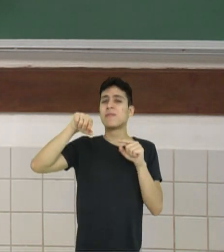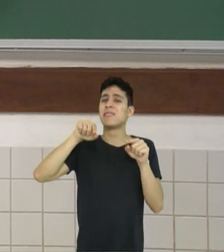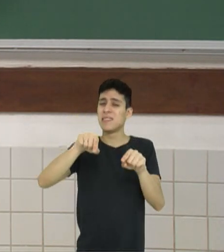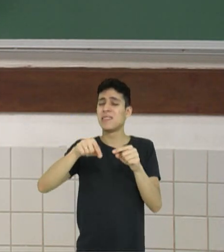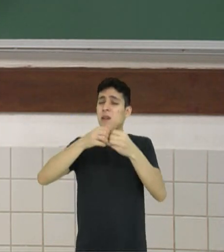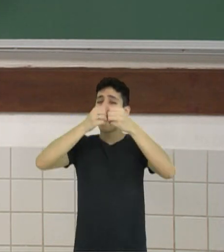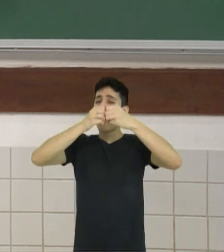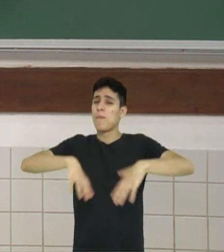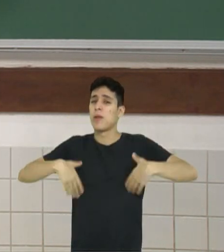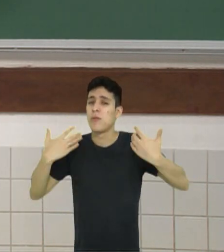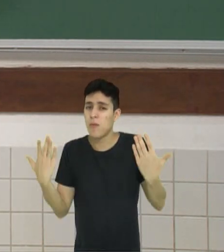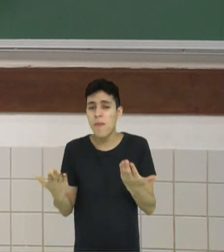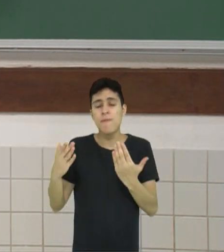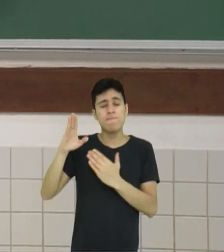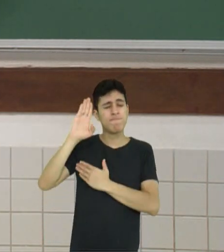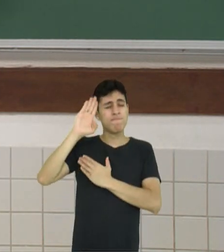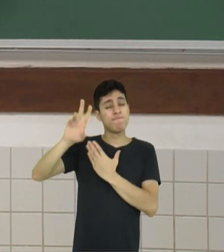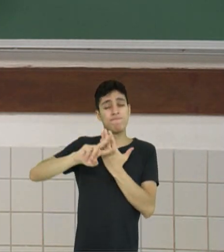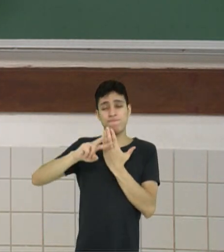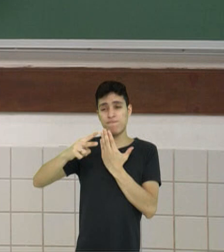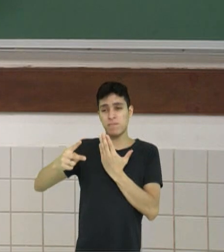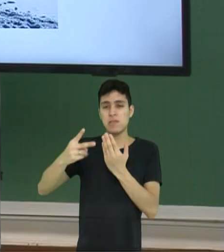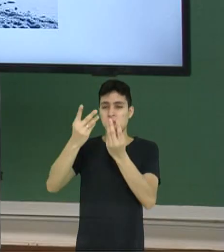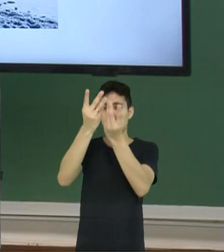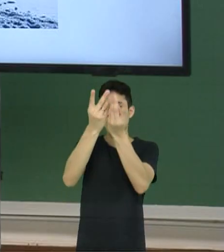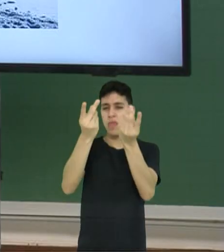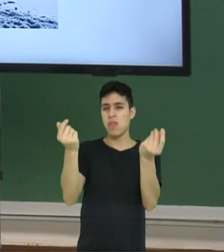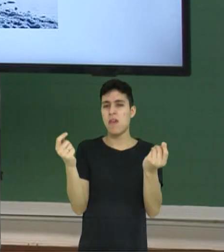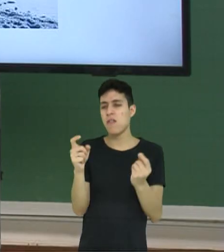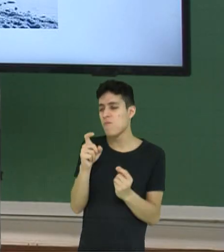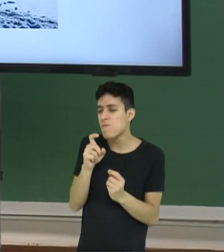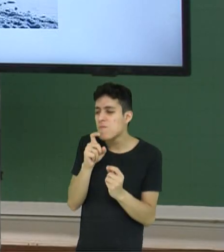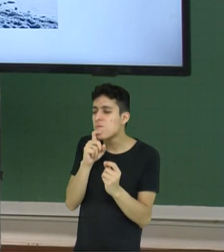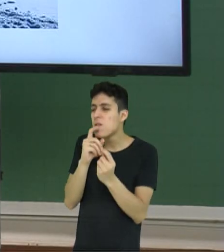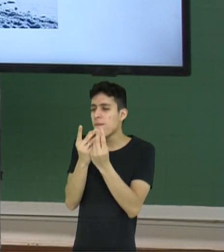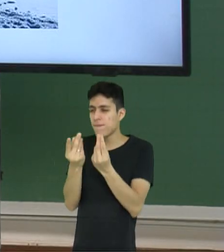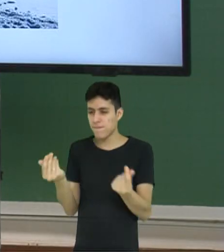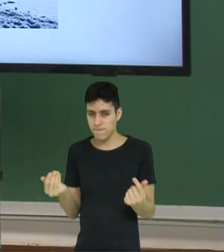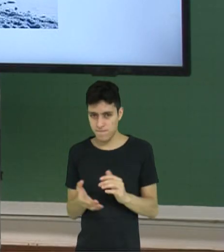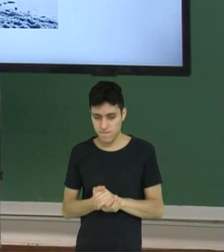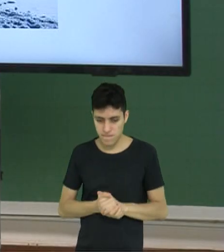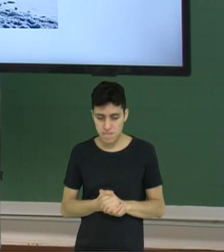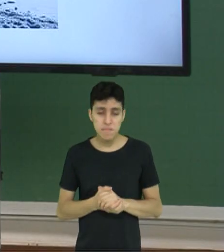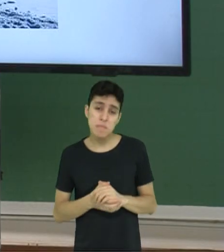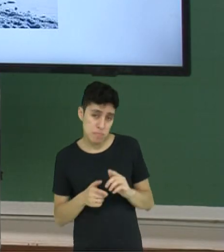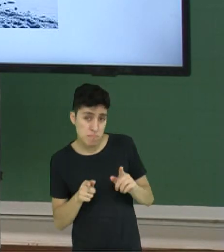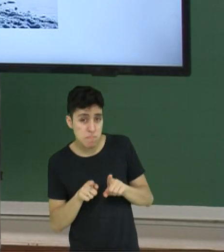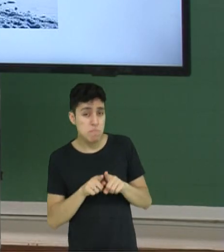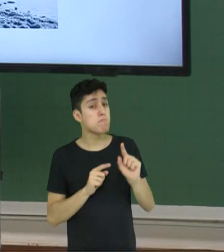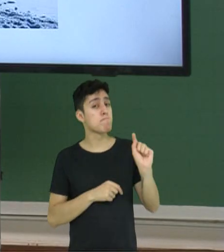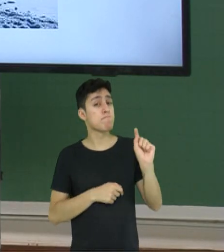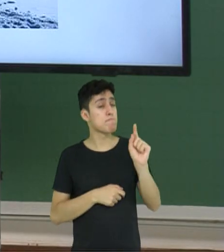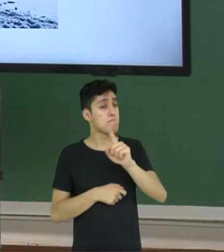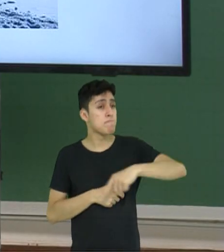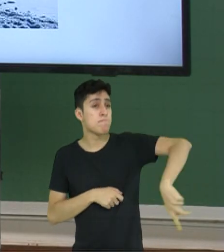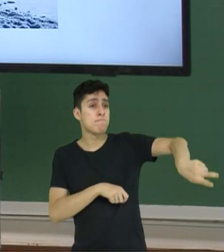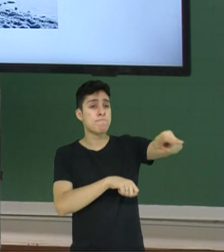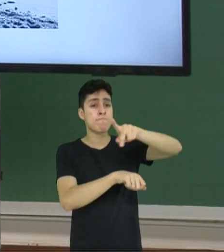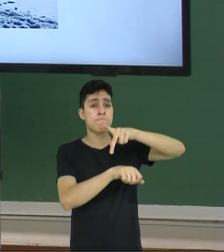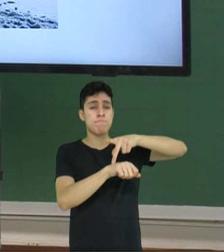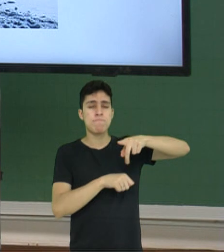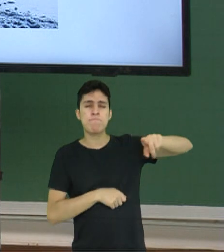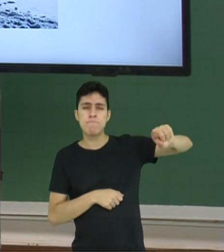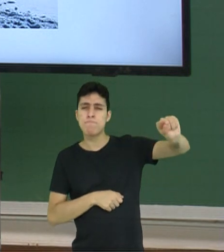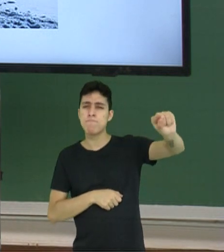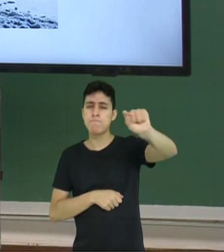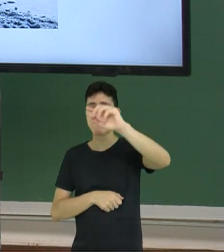derretimento das geleiras. A exploração mineral que acontece na região, tem alguns países que disputam ali